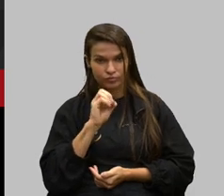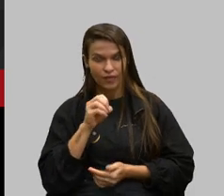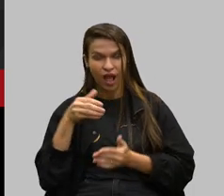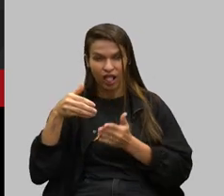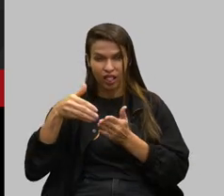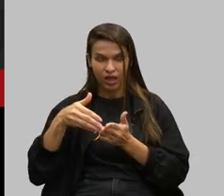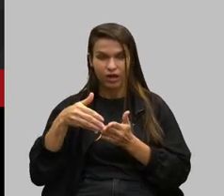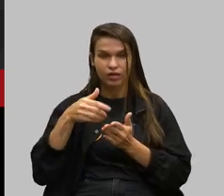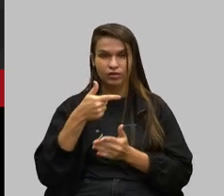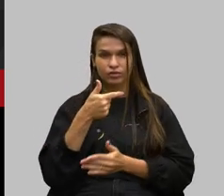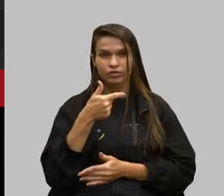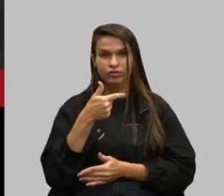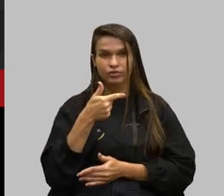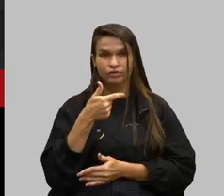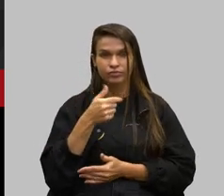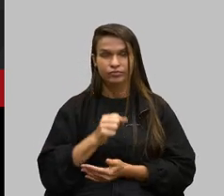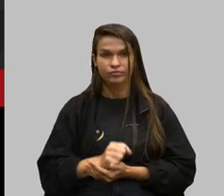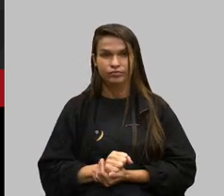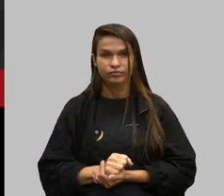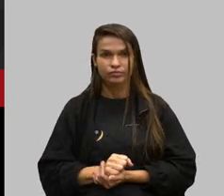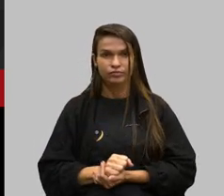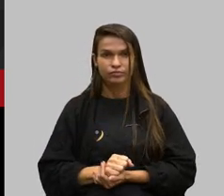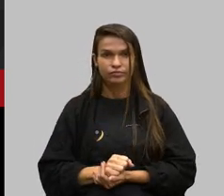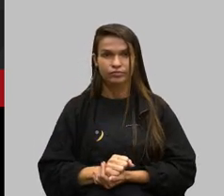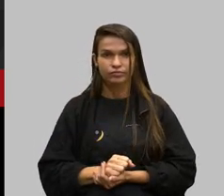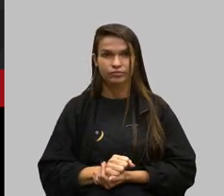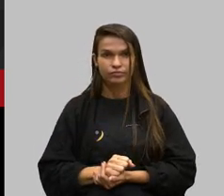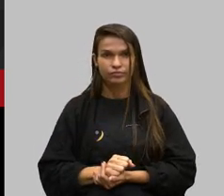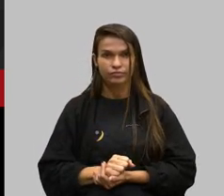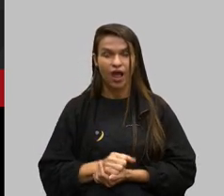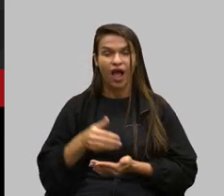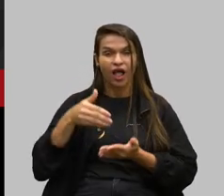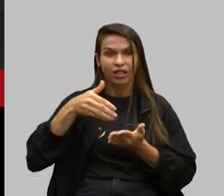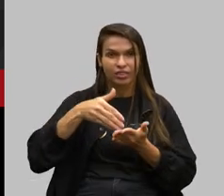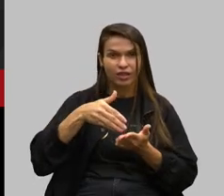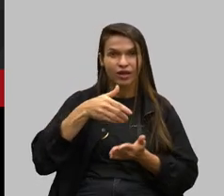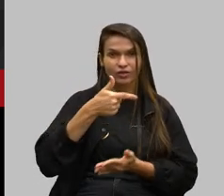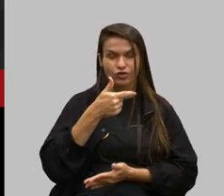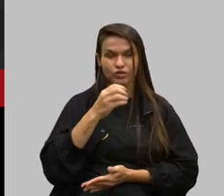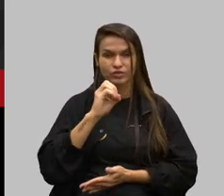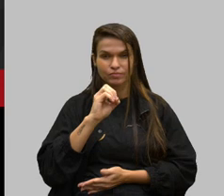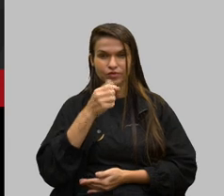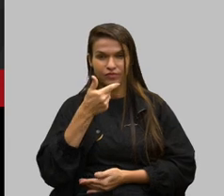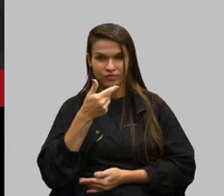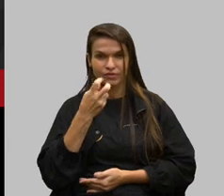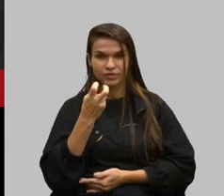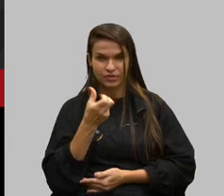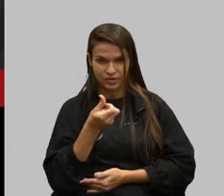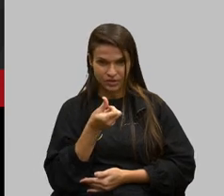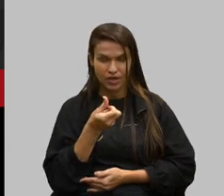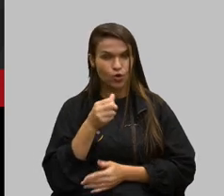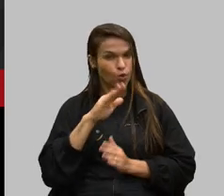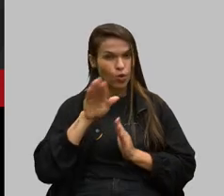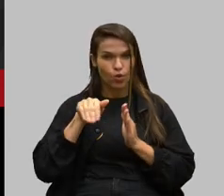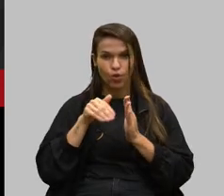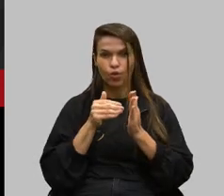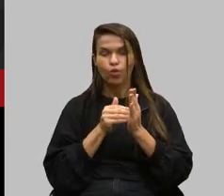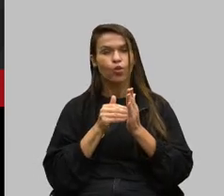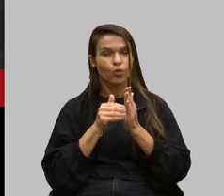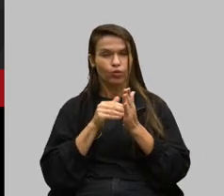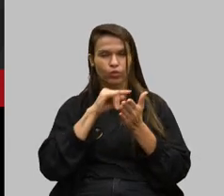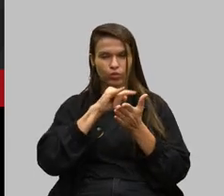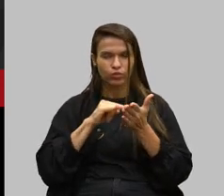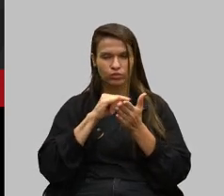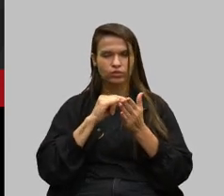2000 como que e até 20226 todo o acero será disponibilizado